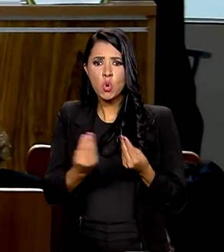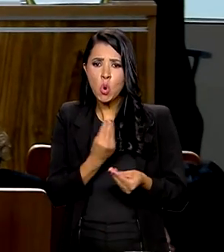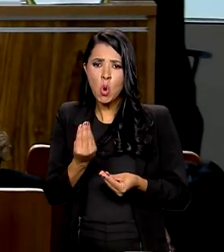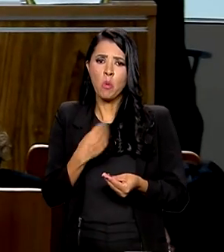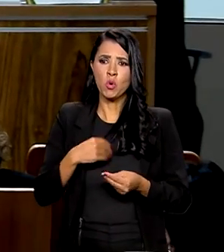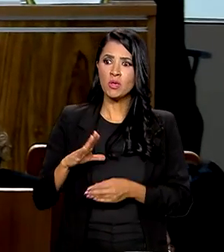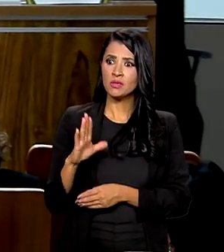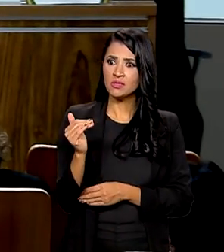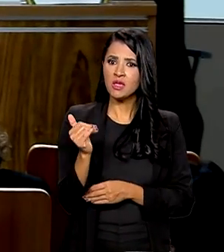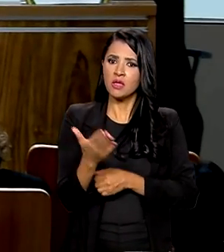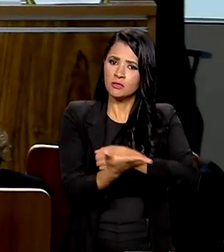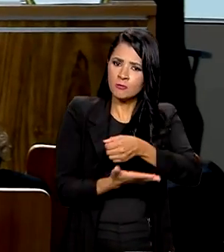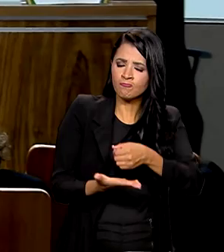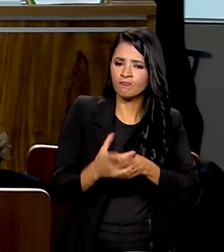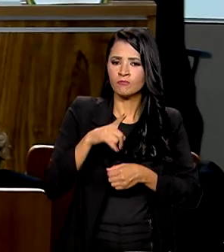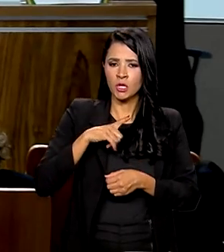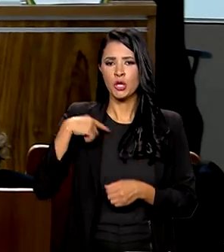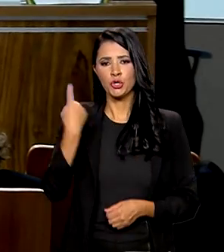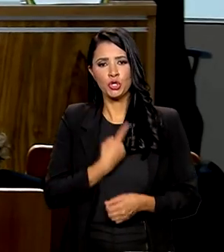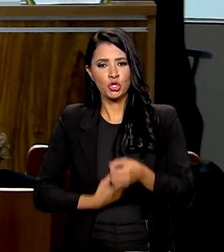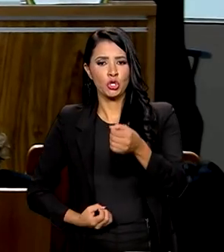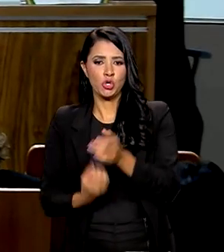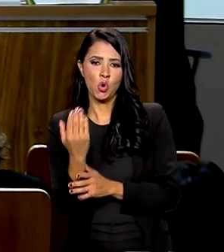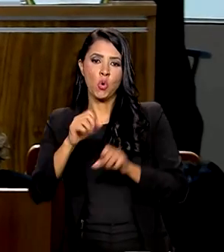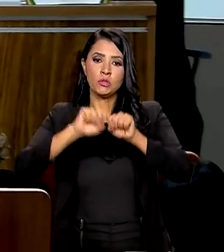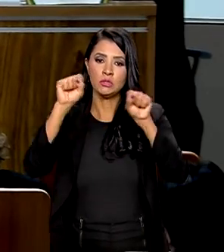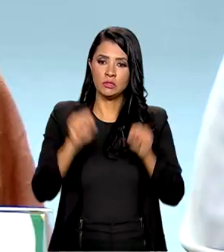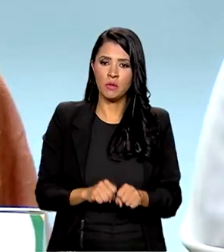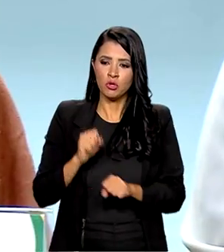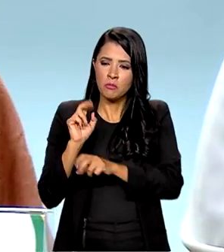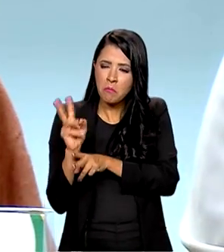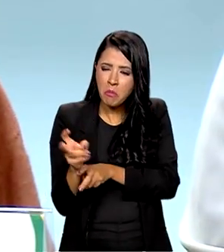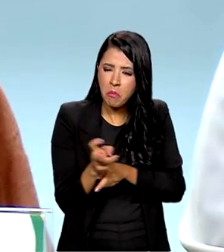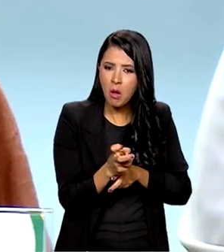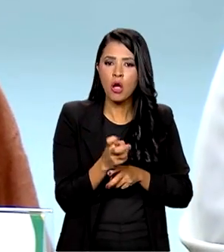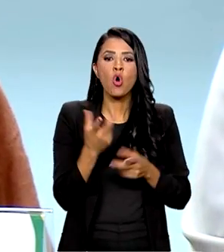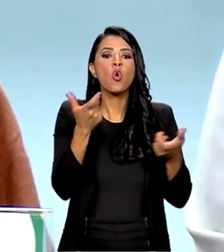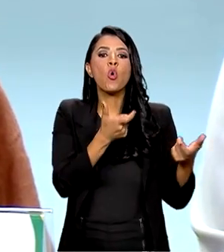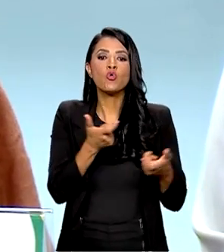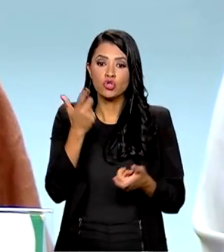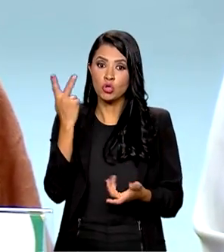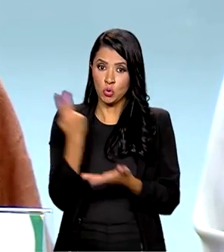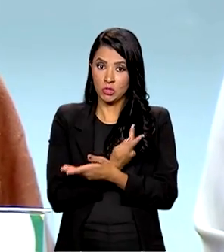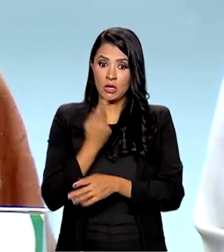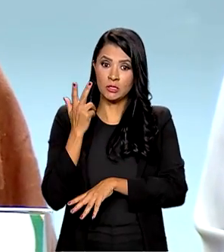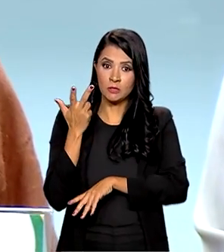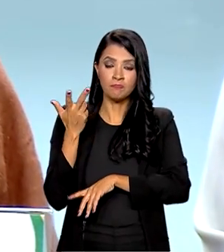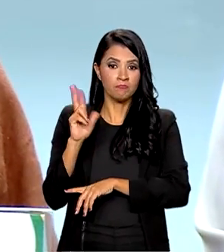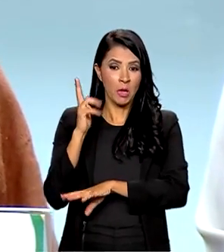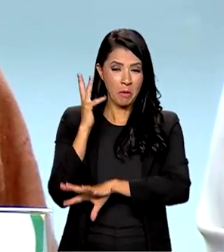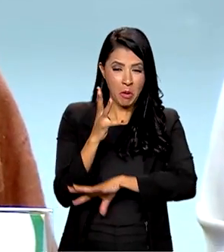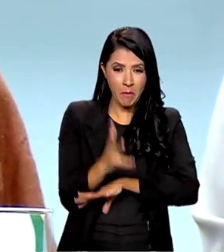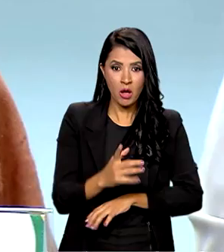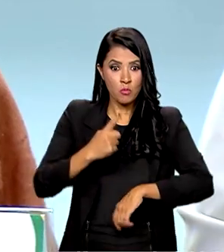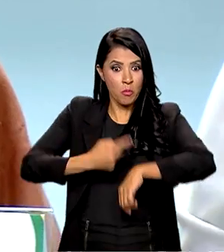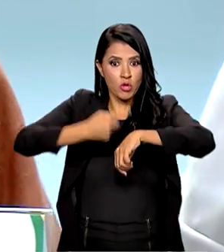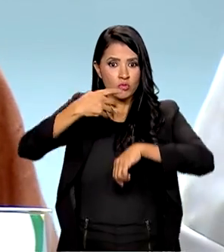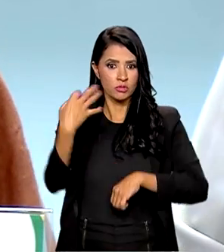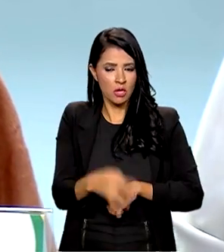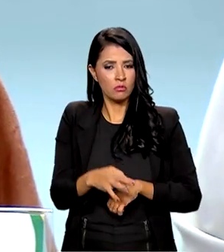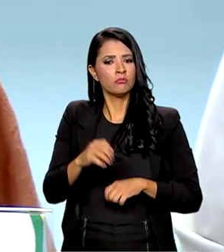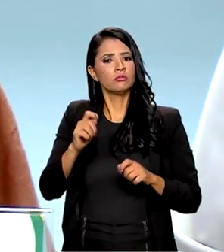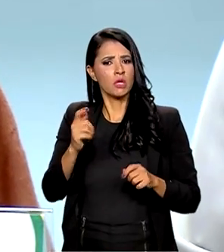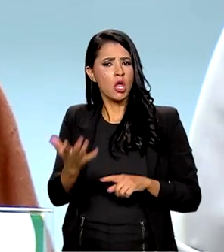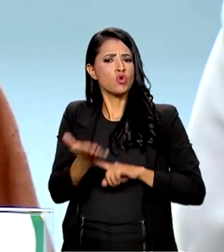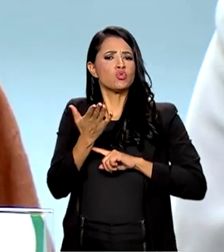muita ciência que é termos criados no sistema de detecção do desmatamento em tempo real que serve para que a gente possa